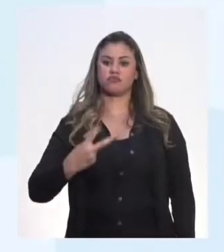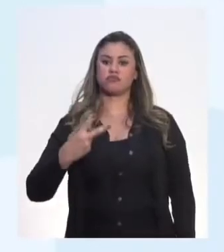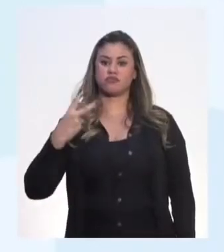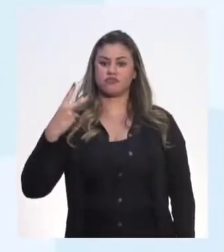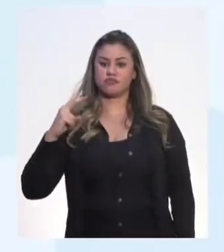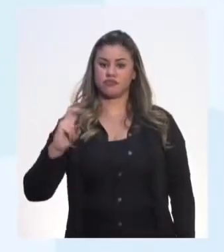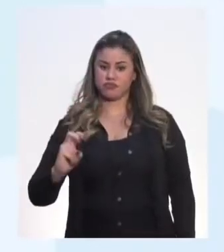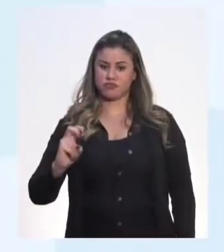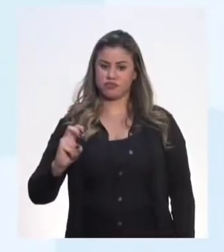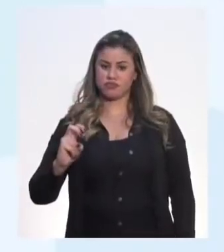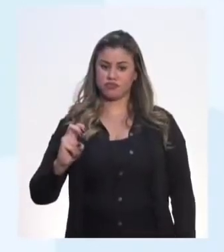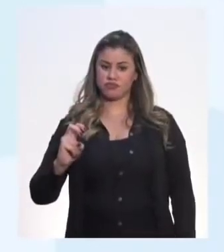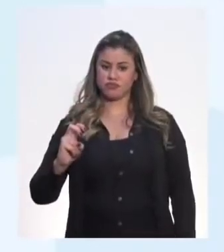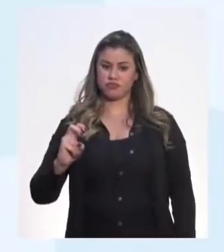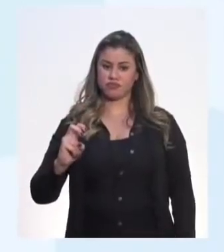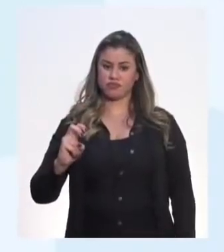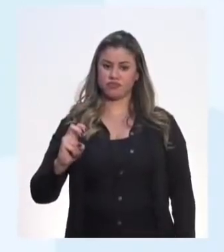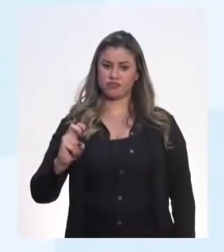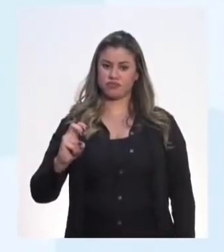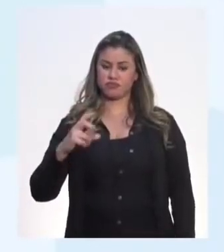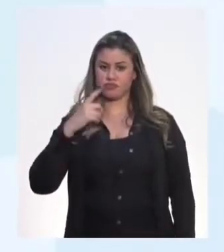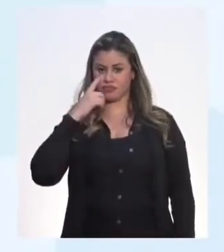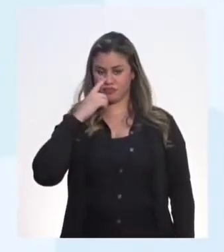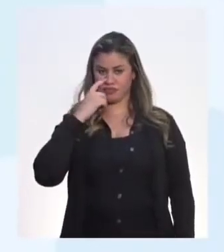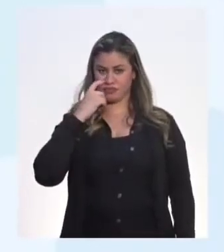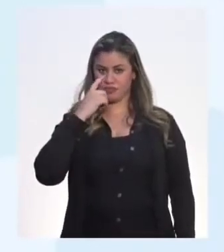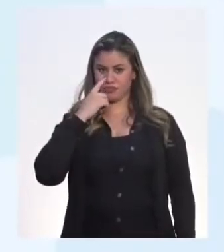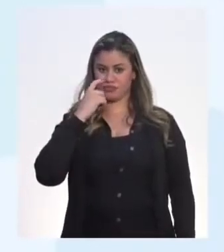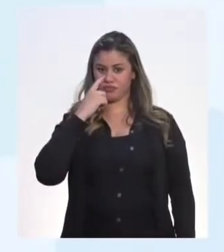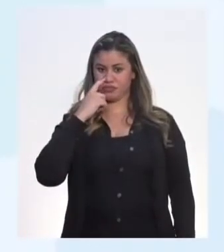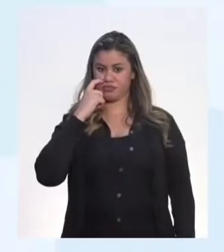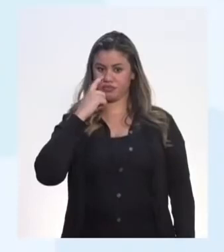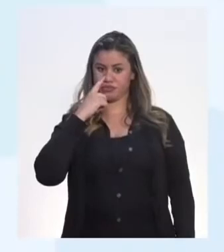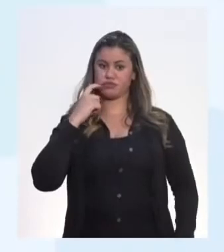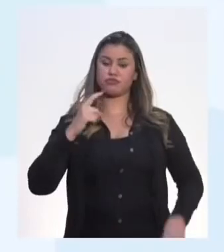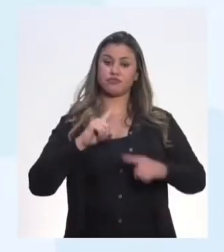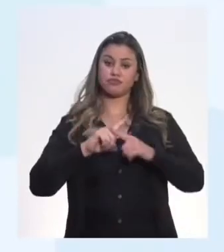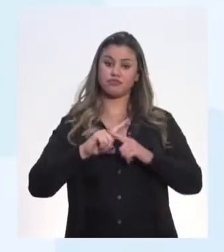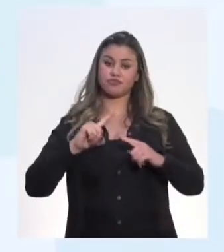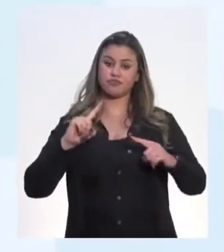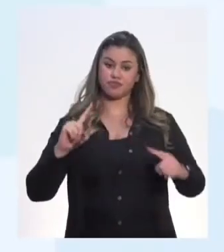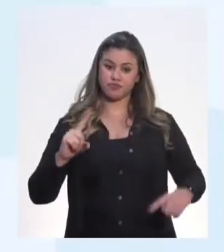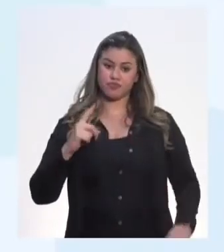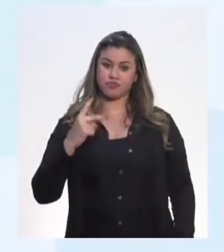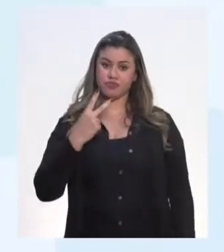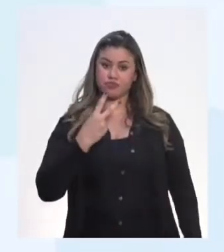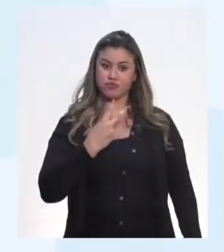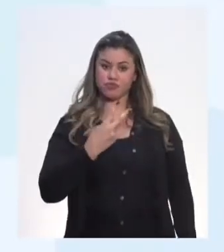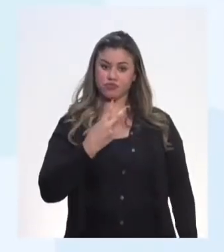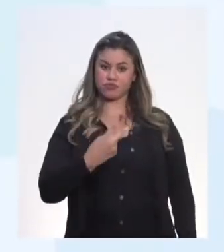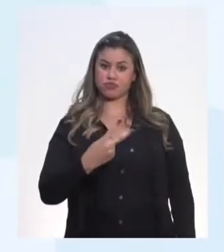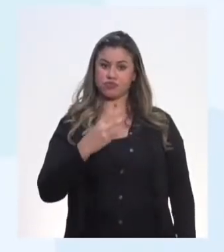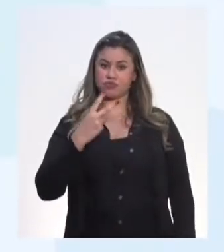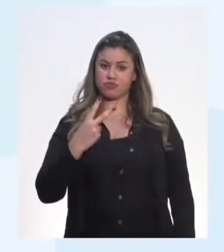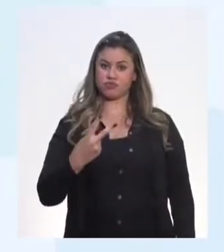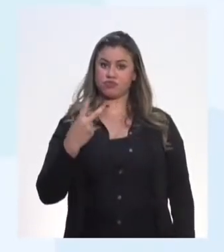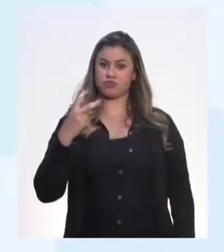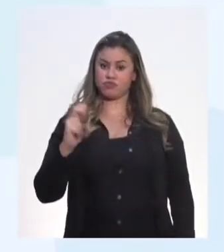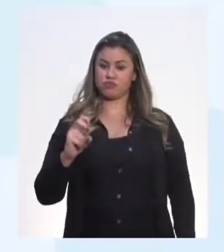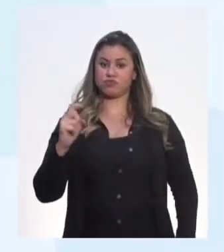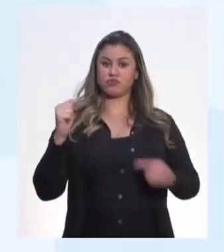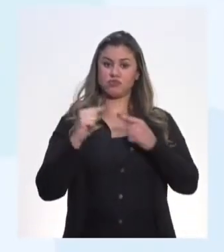é 225 reais mas esses 225 reais é por